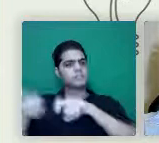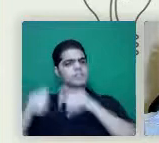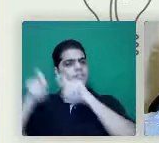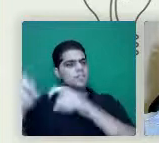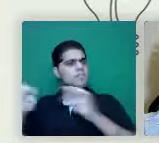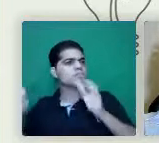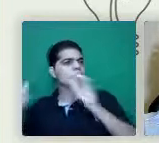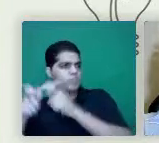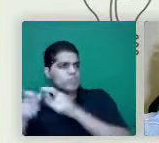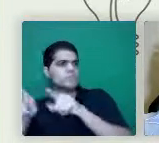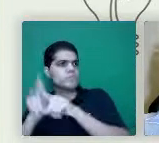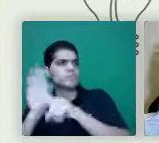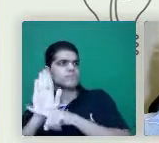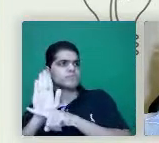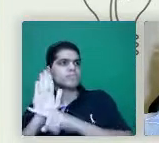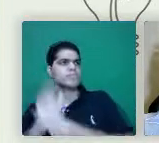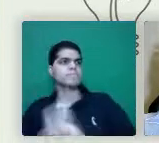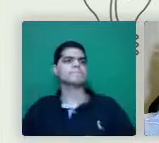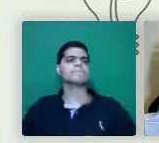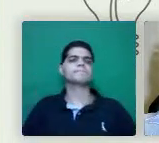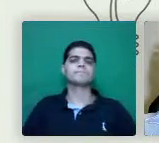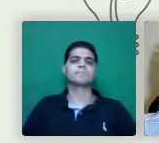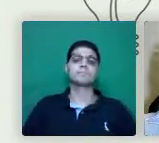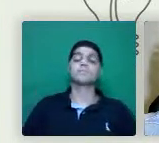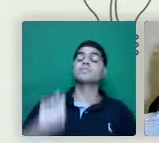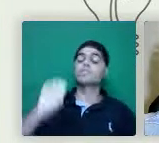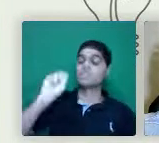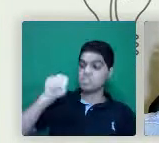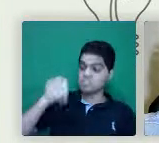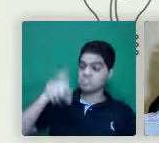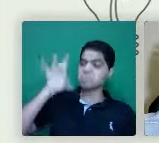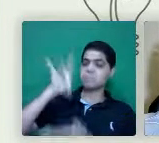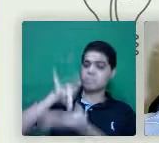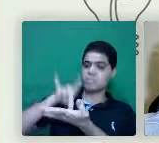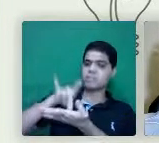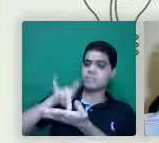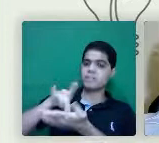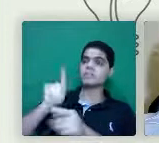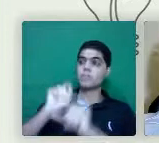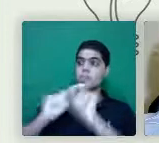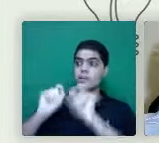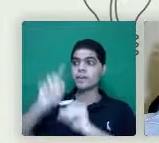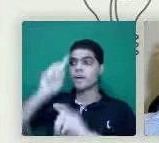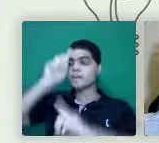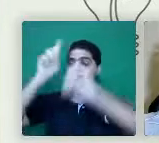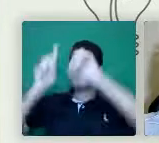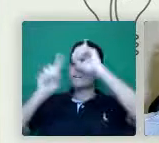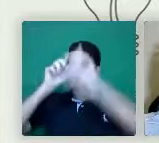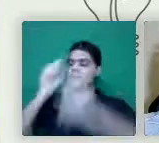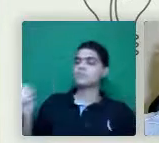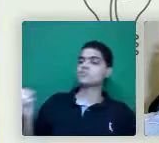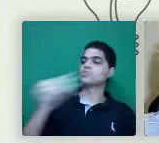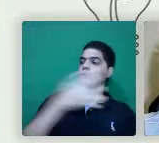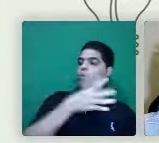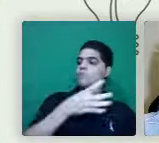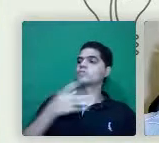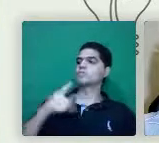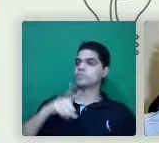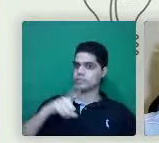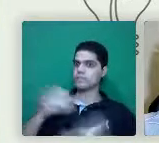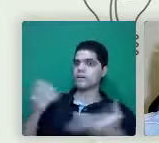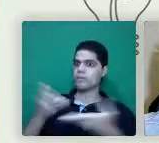cooperativas. Isso mesmo, Ana, isso mesmo. A ideia é que essas ideias inovadoras possam promover